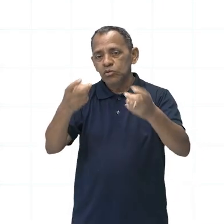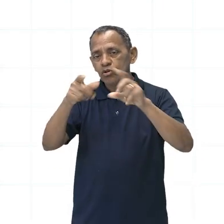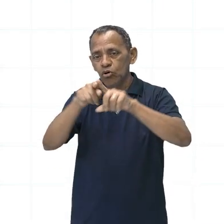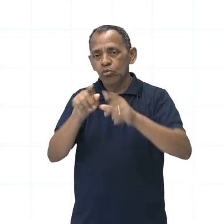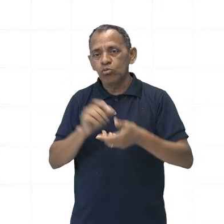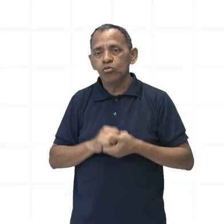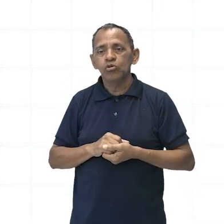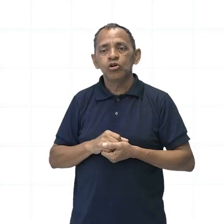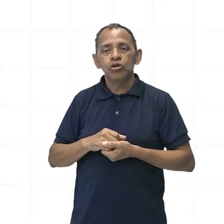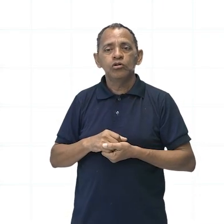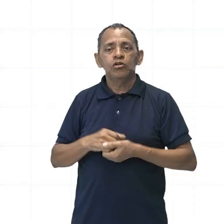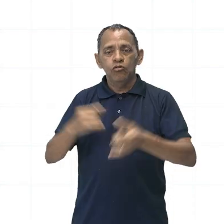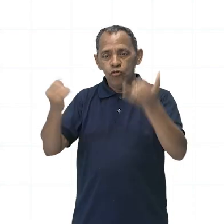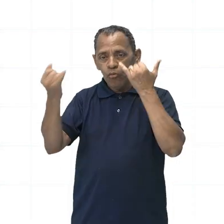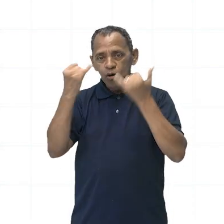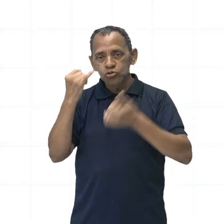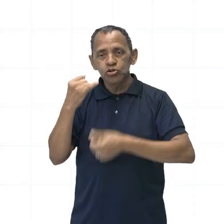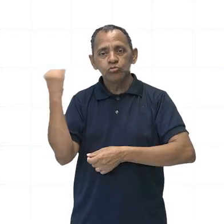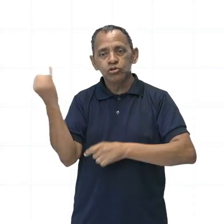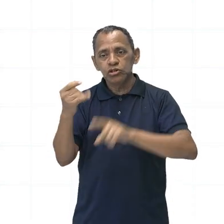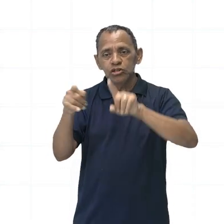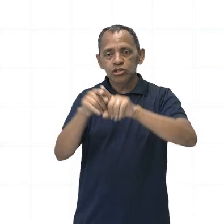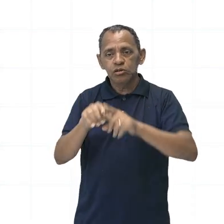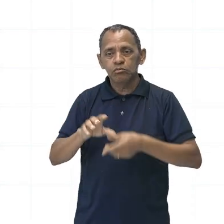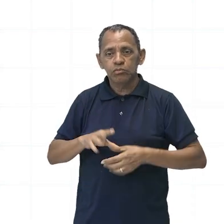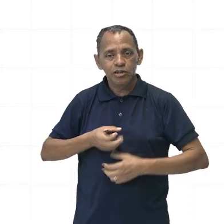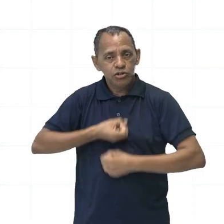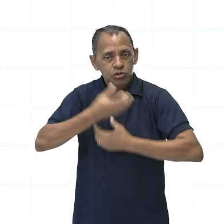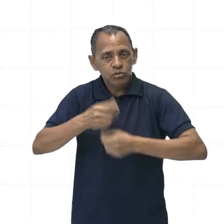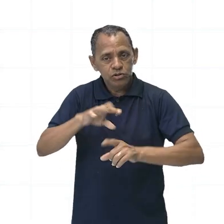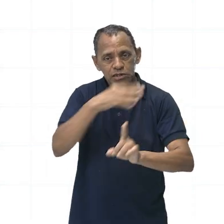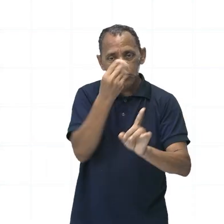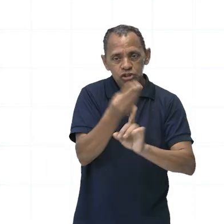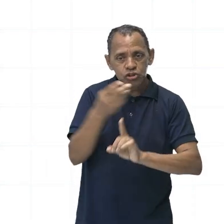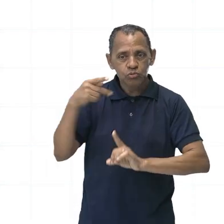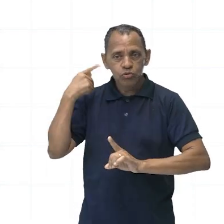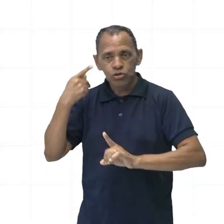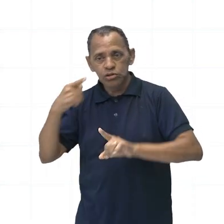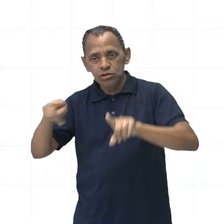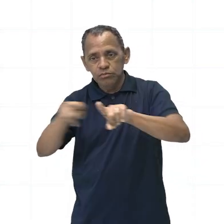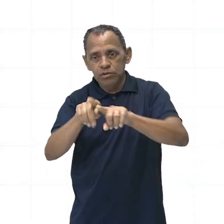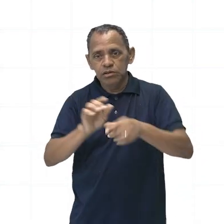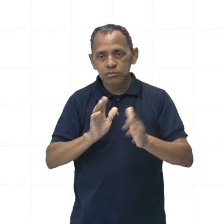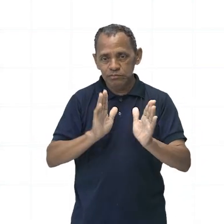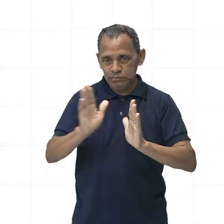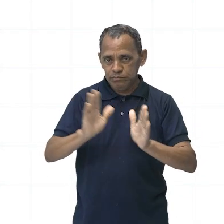formas de expressão artística e também política desse tempo.